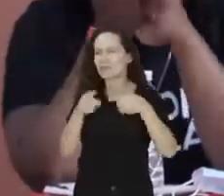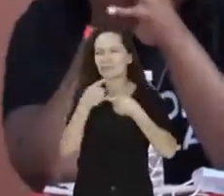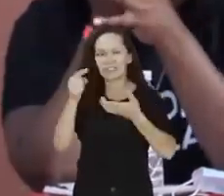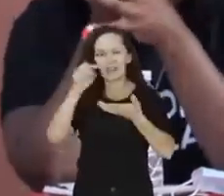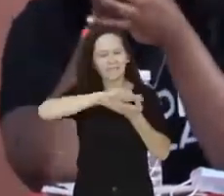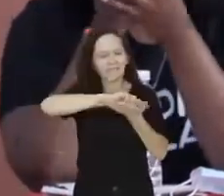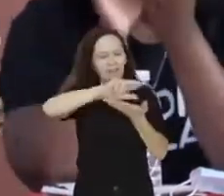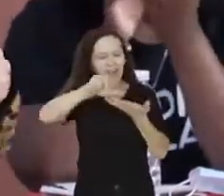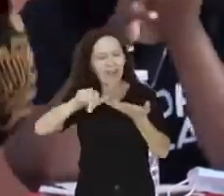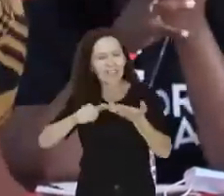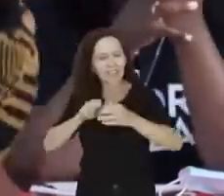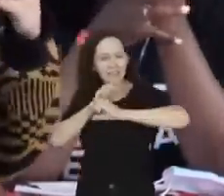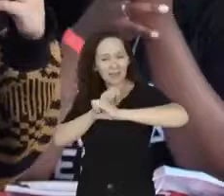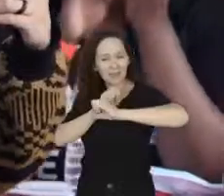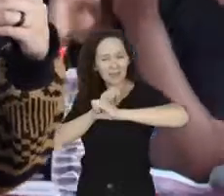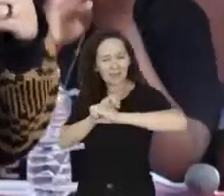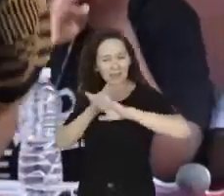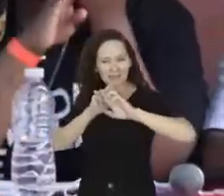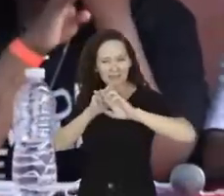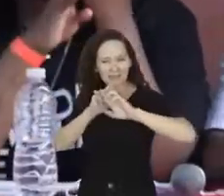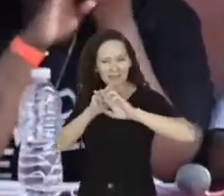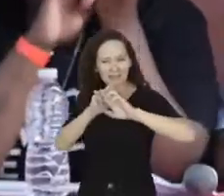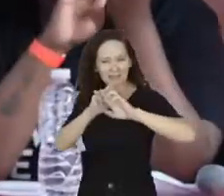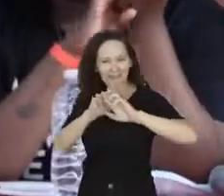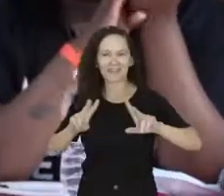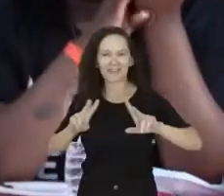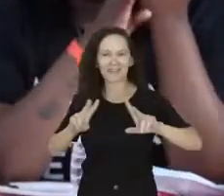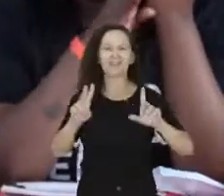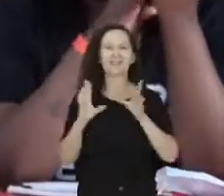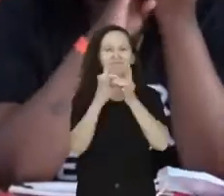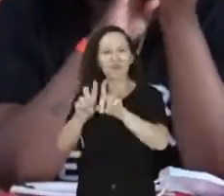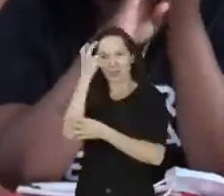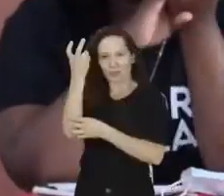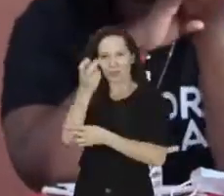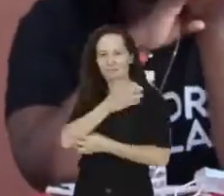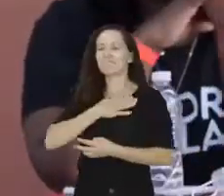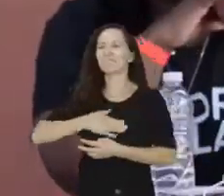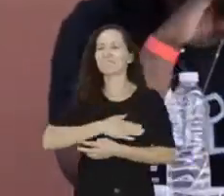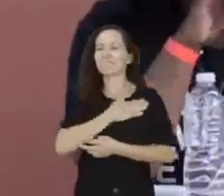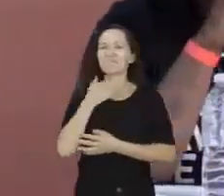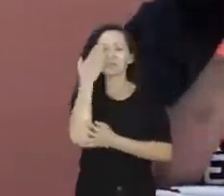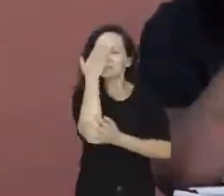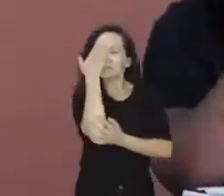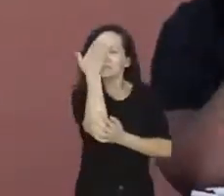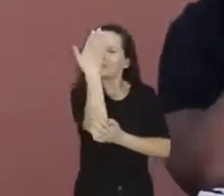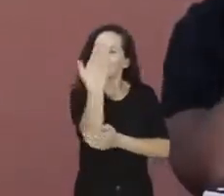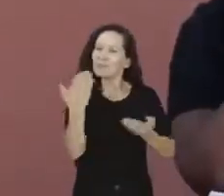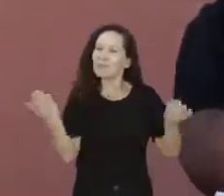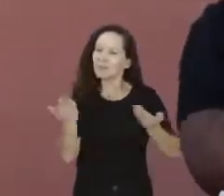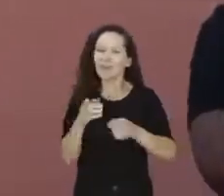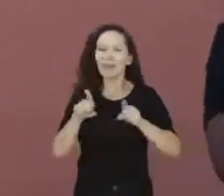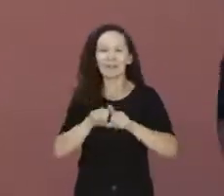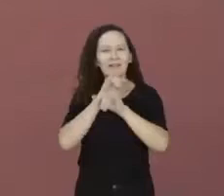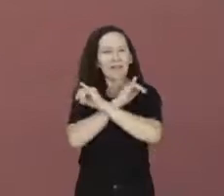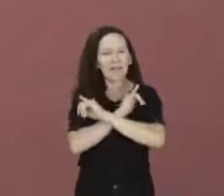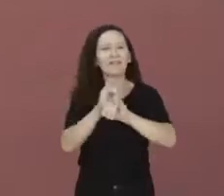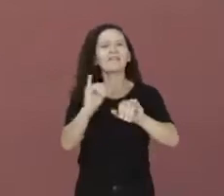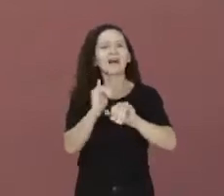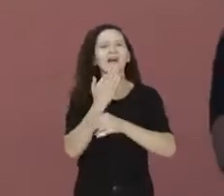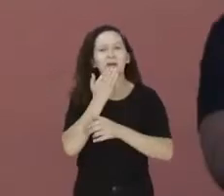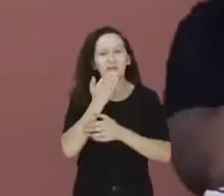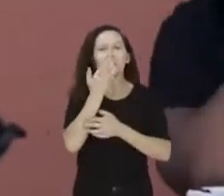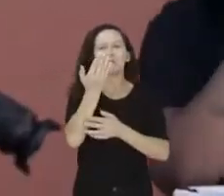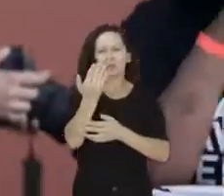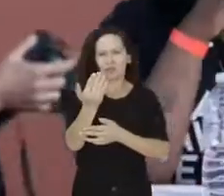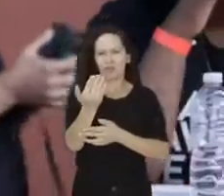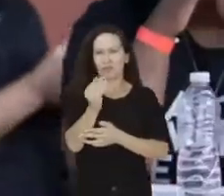que está de mãos dadas com a cultura. Eu gostaria, então, de agradecer e deixar essa reivindicação, que é o nosso puro